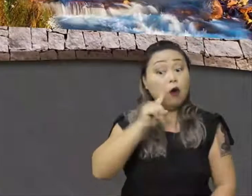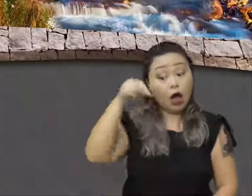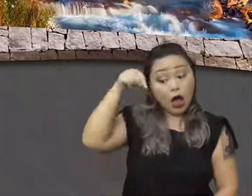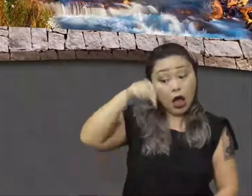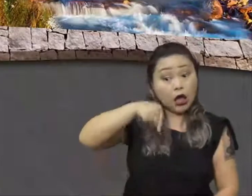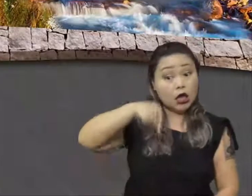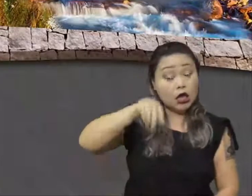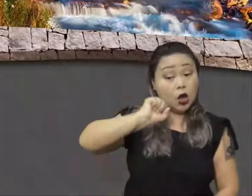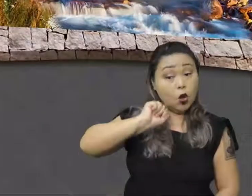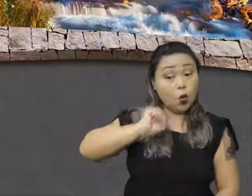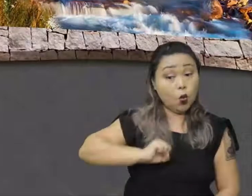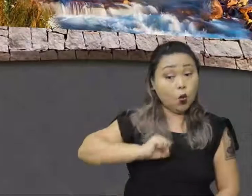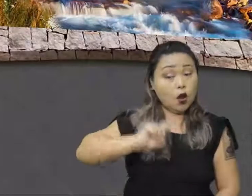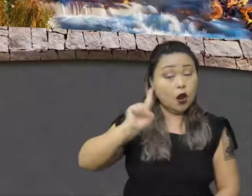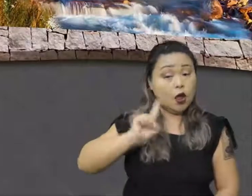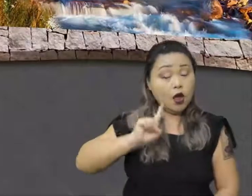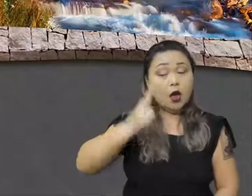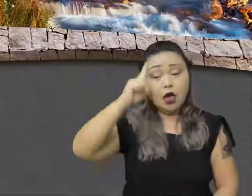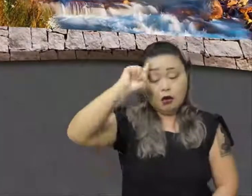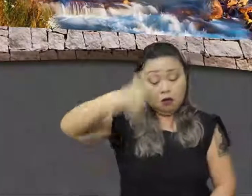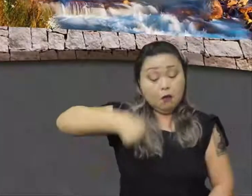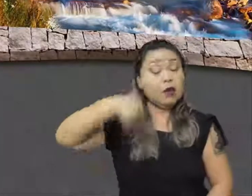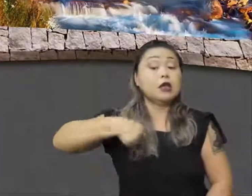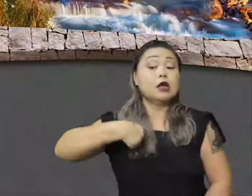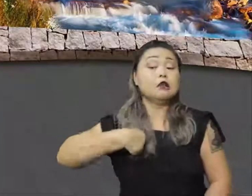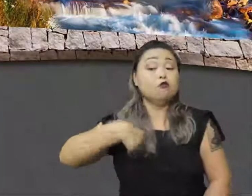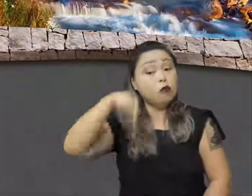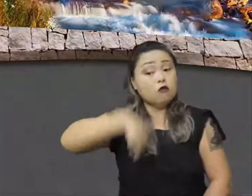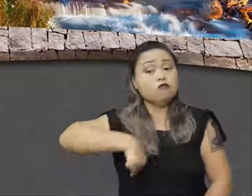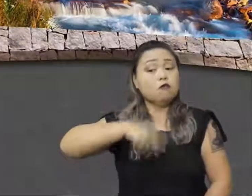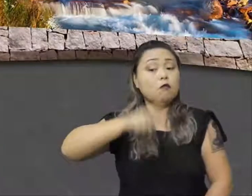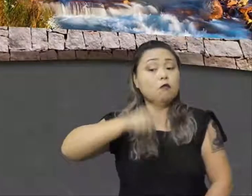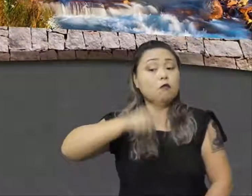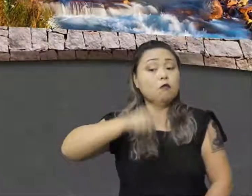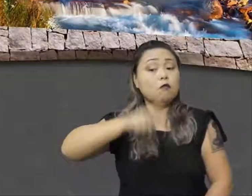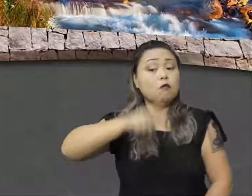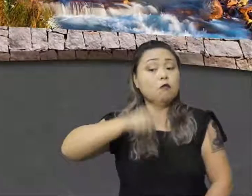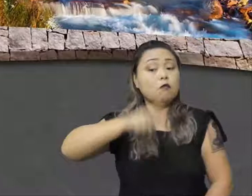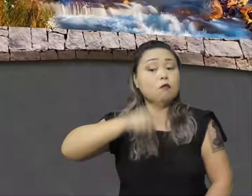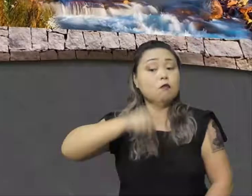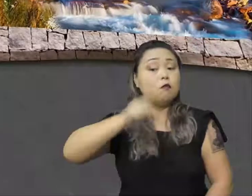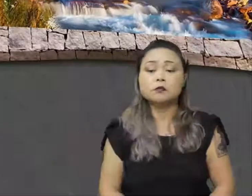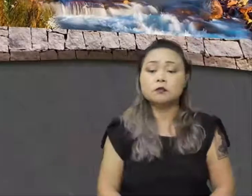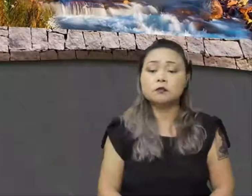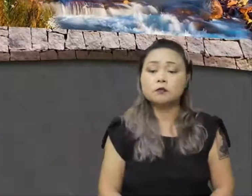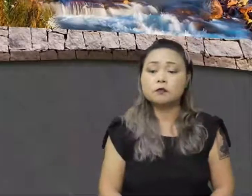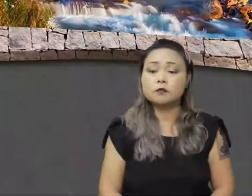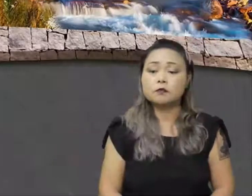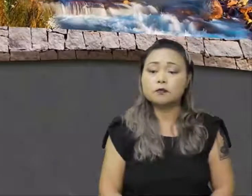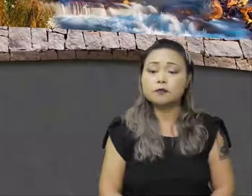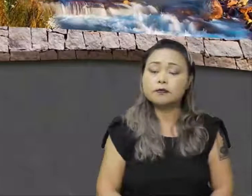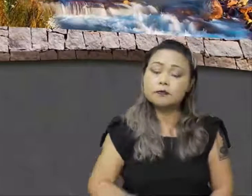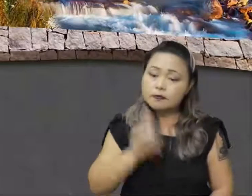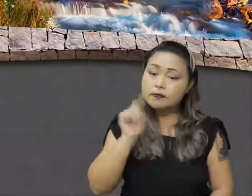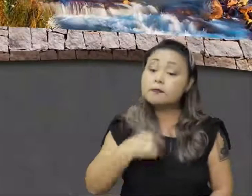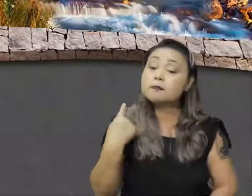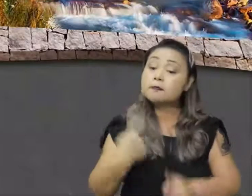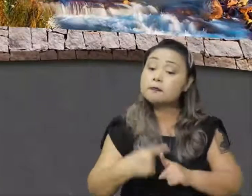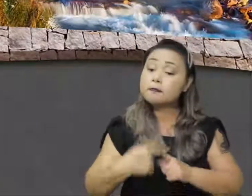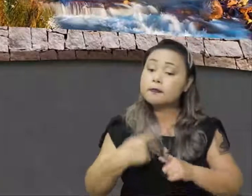Aqui embaixo, quem vai mandar aqui embaixo sou eu, tá? Estados Unidos. Portanto, isso por causa de